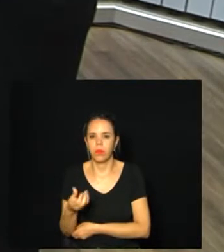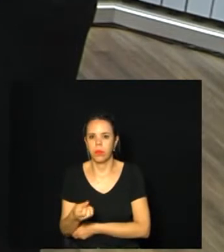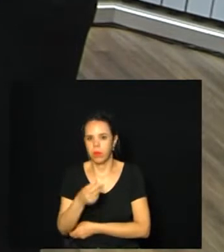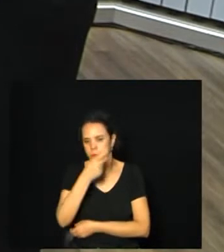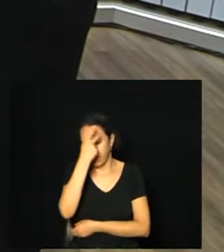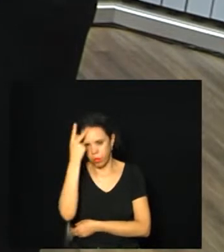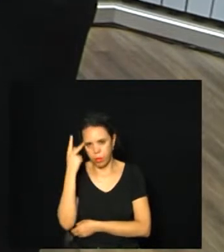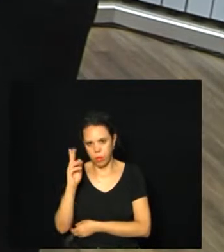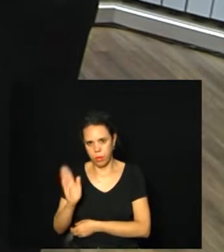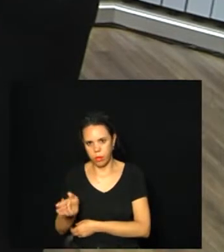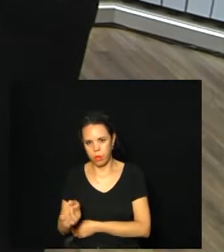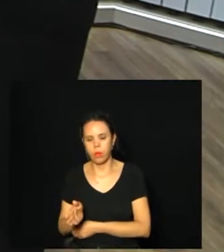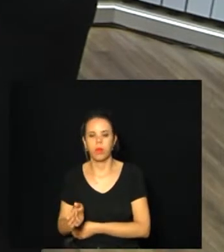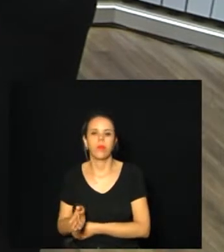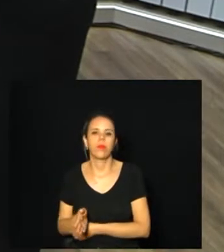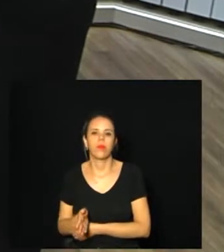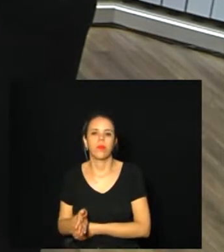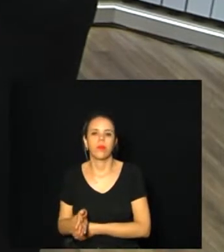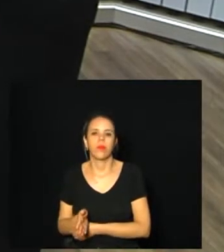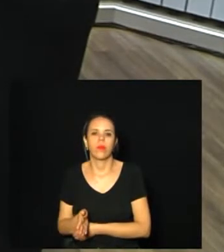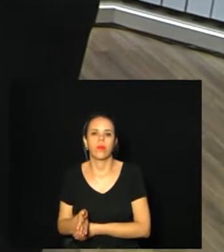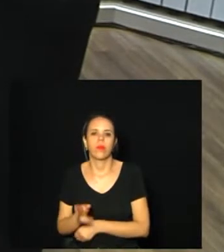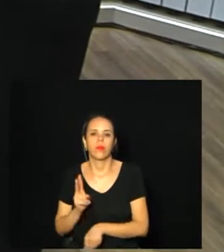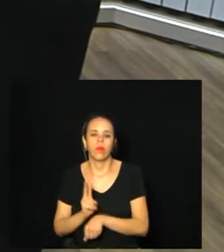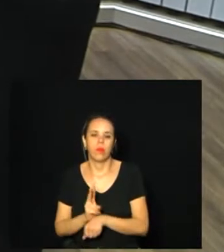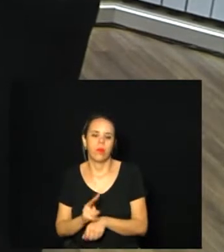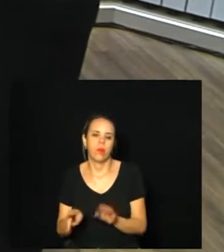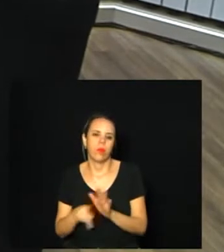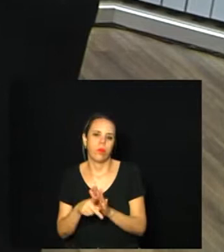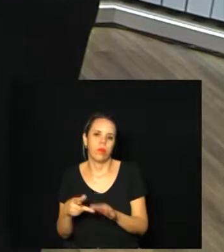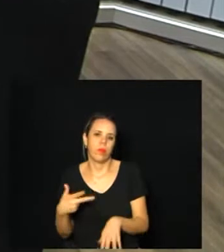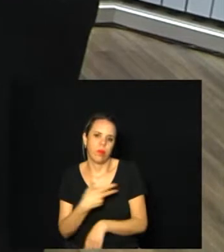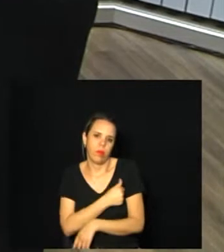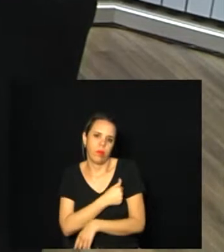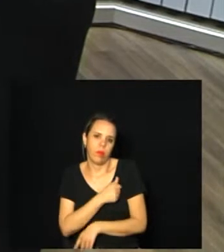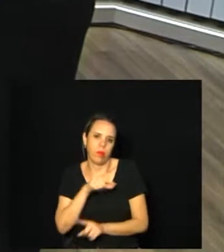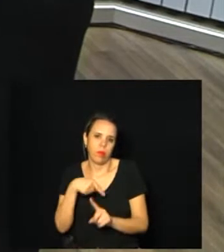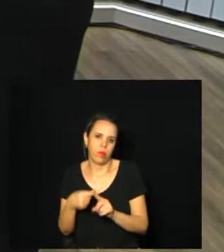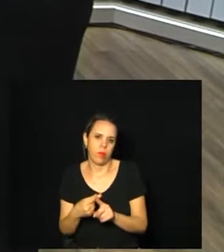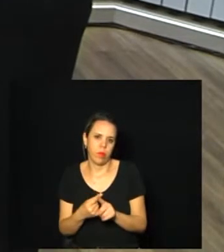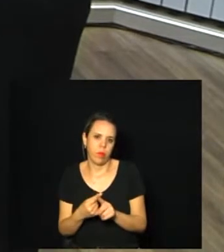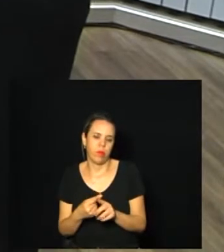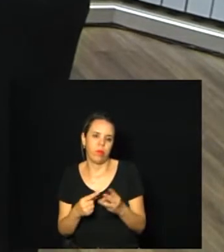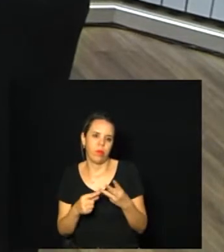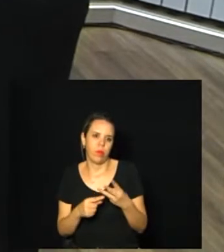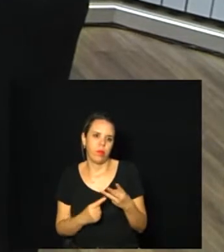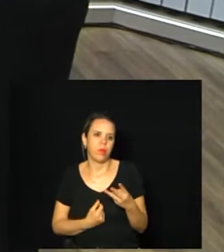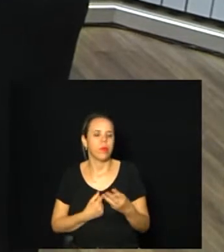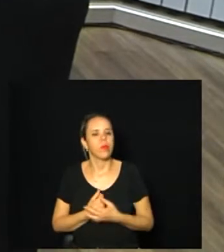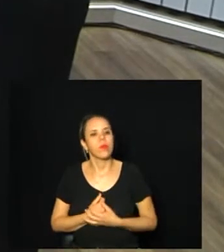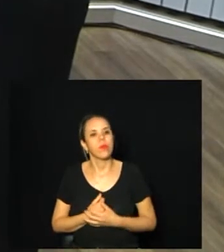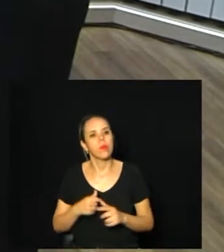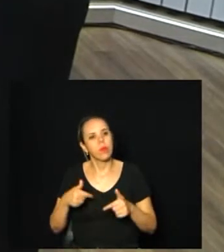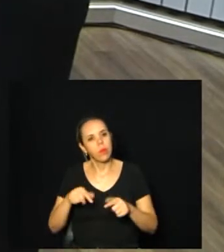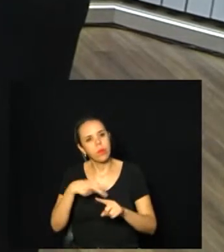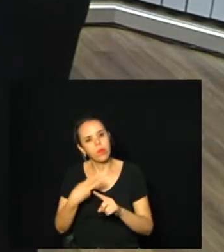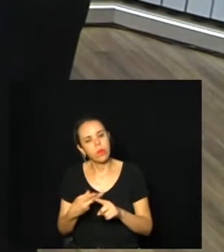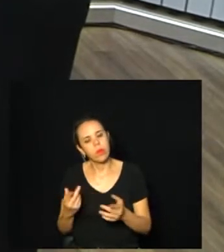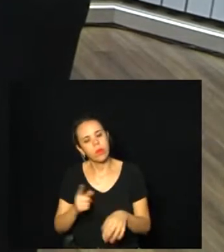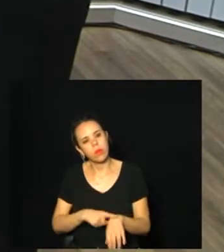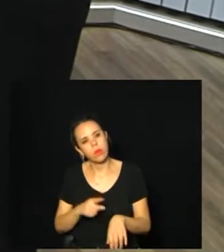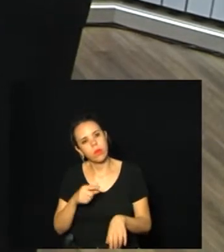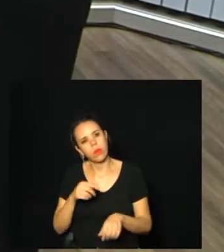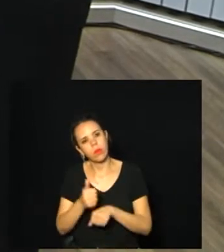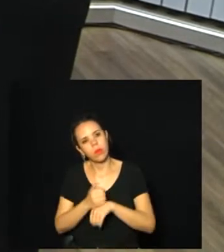pessoas que já foram imunizadas, inclusive com a dose adicional. Tá certo. Então, essa dose de reforço nesse momento para